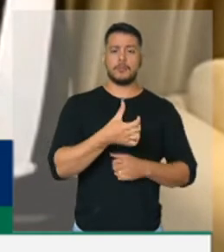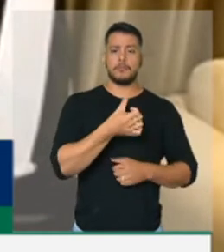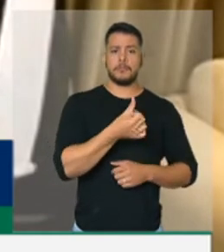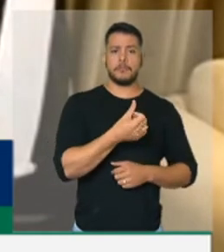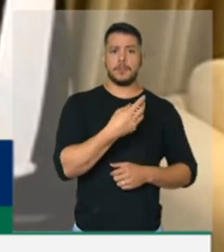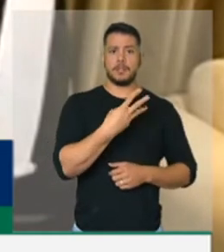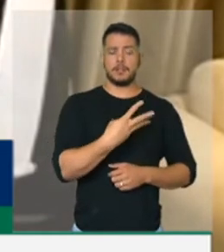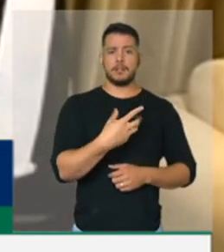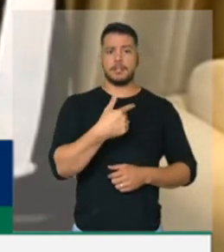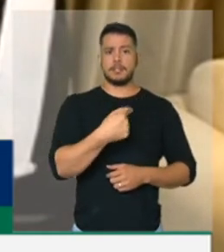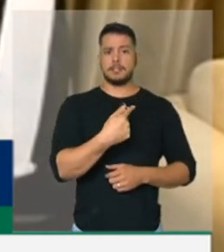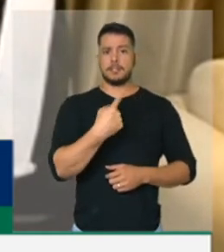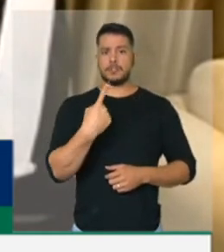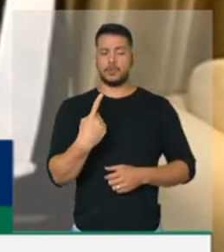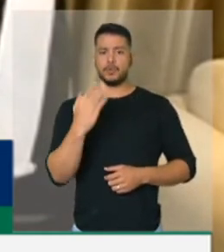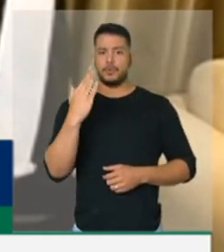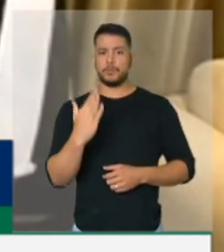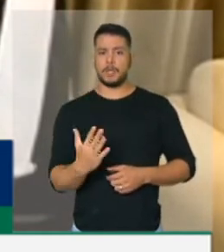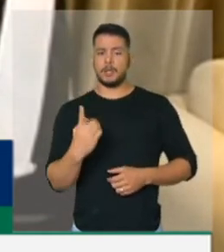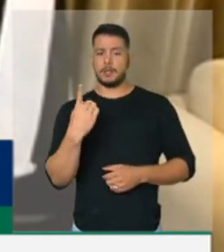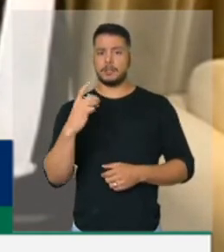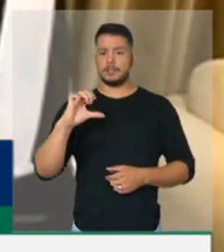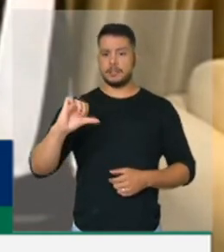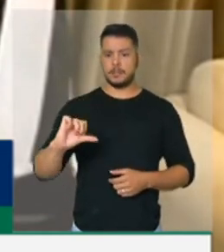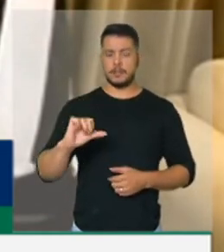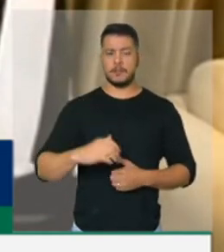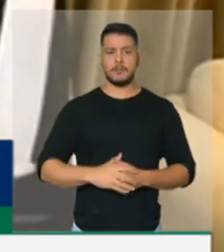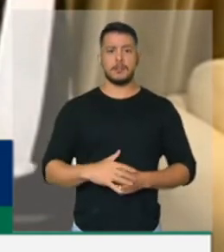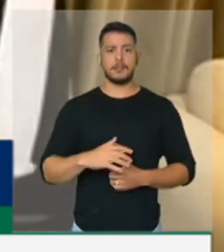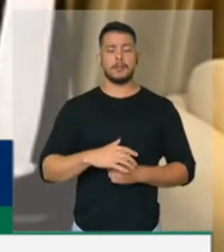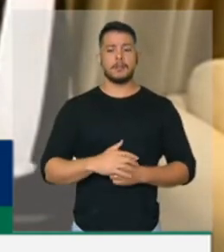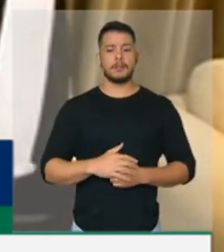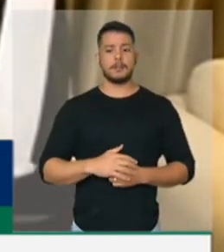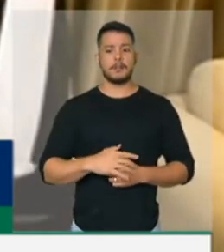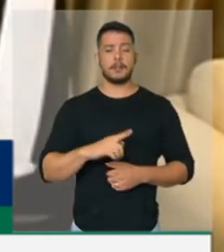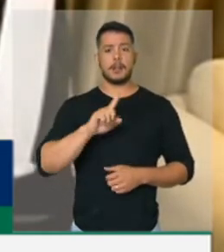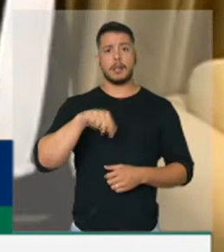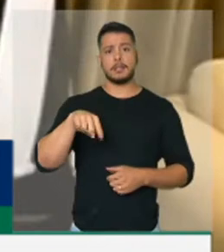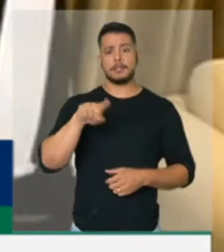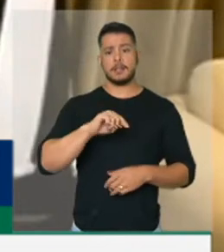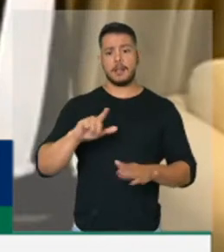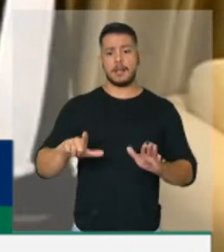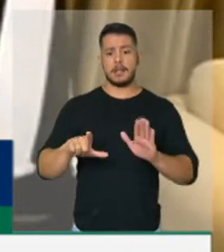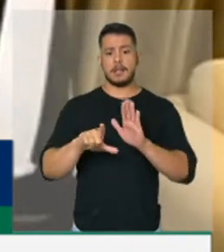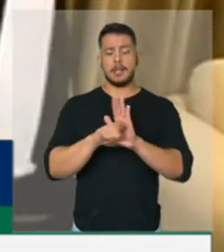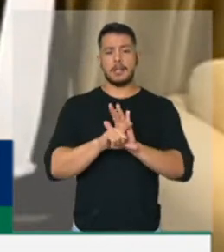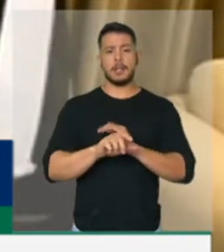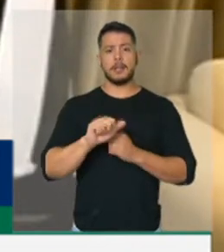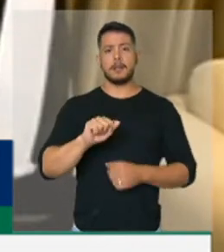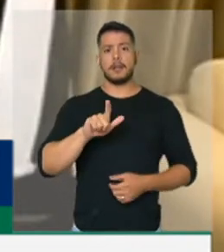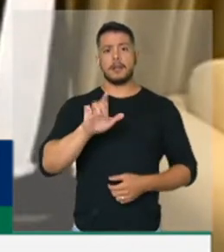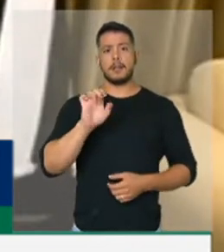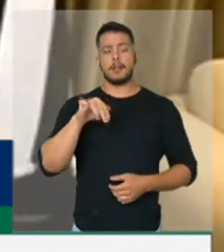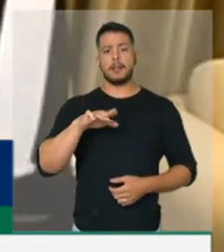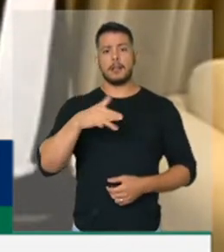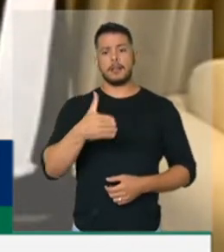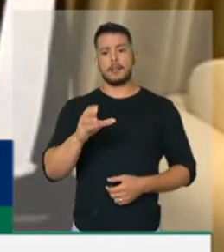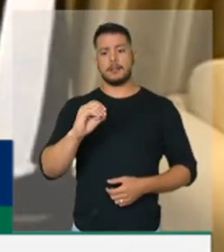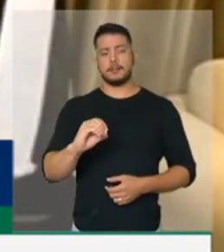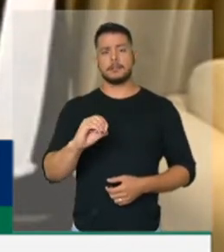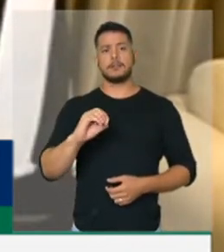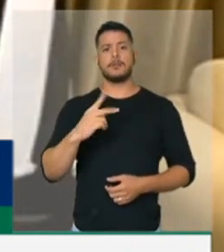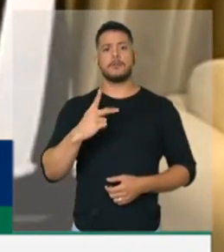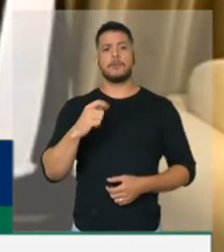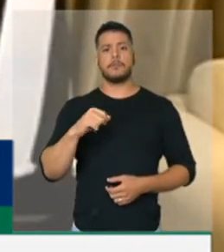6371-2019, que revoga a lei 12.318, de 26 de agosto de 2010, a lei de alienação parental. Consoante demonstra o e-mail expedido pelo Sistema